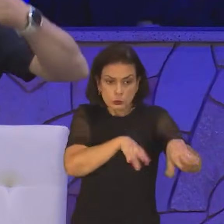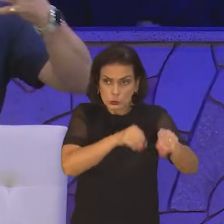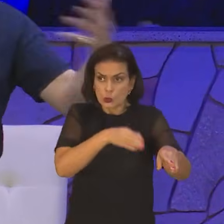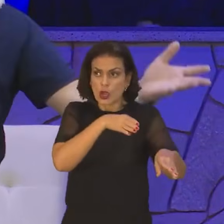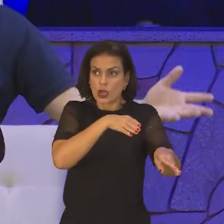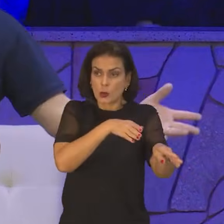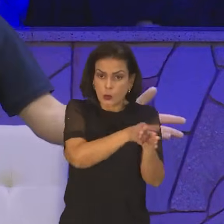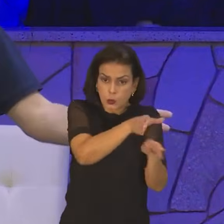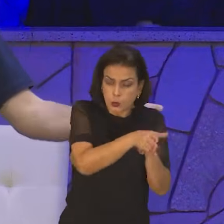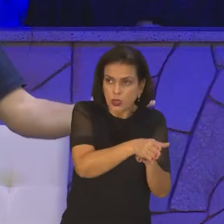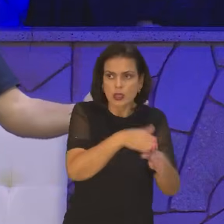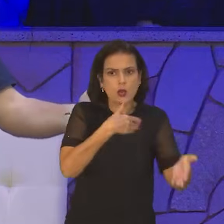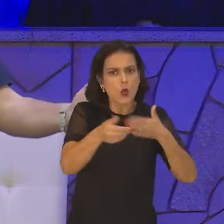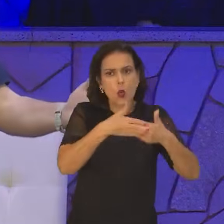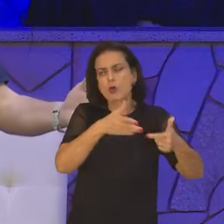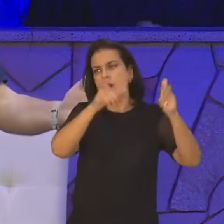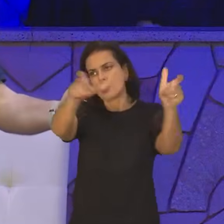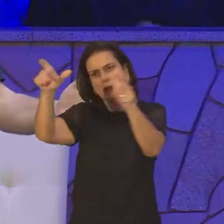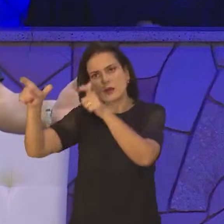é educado em qualquer lugar.